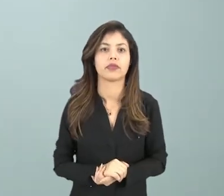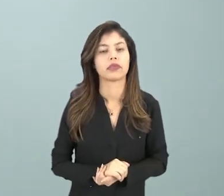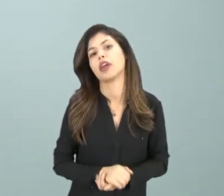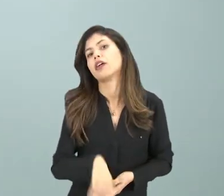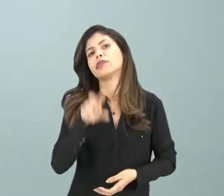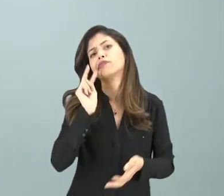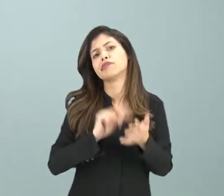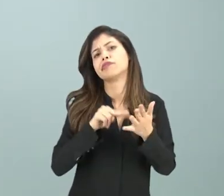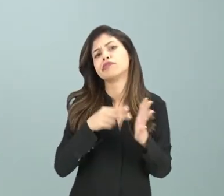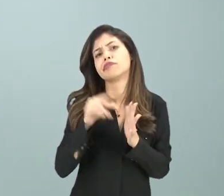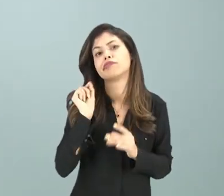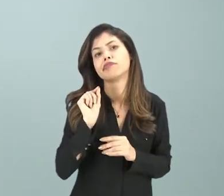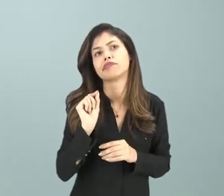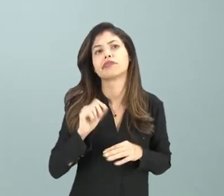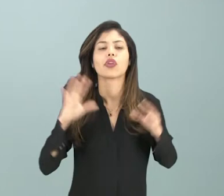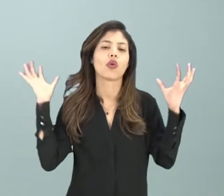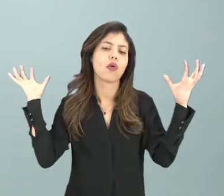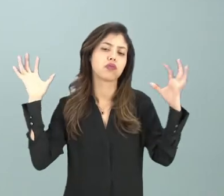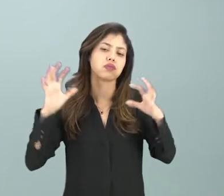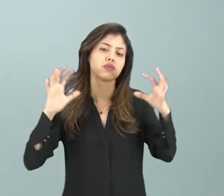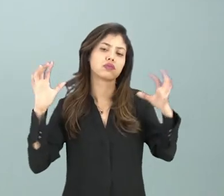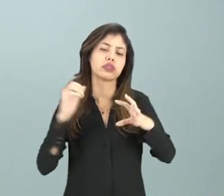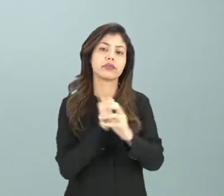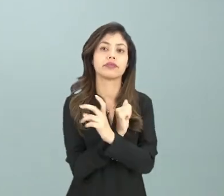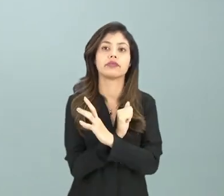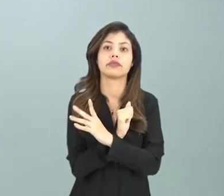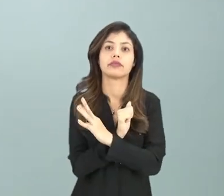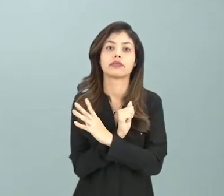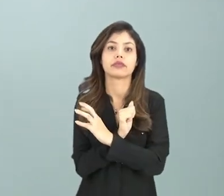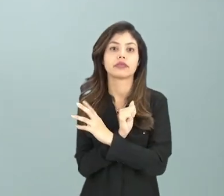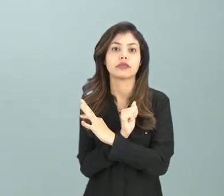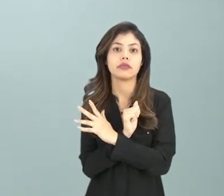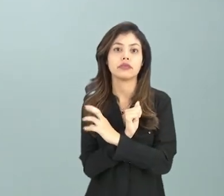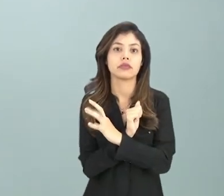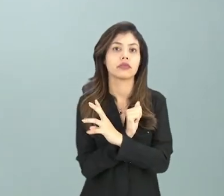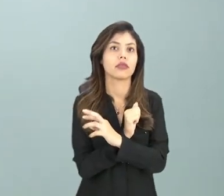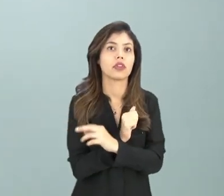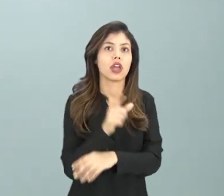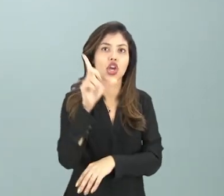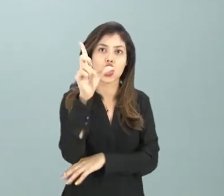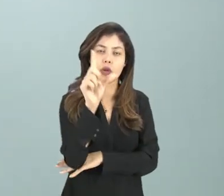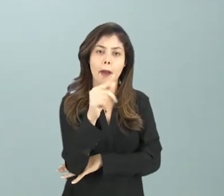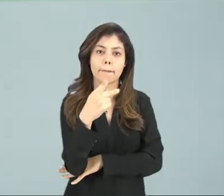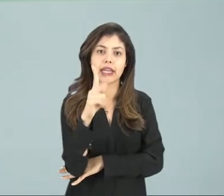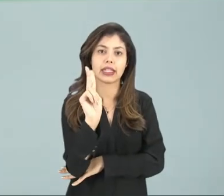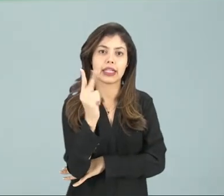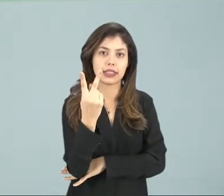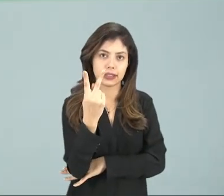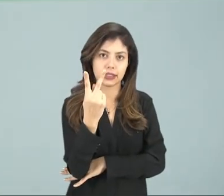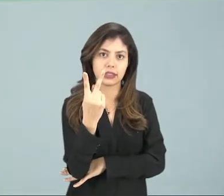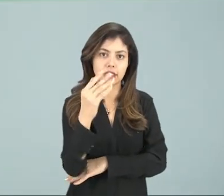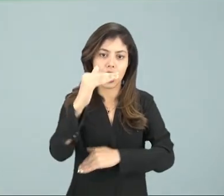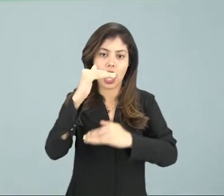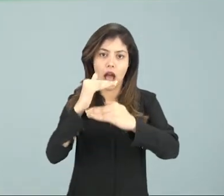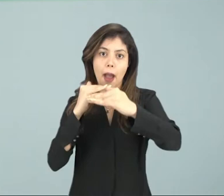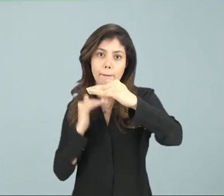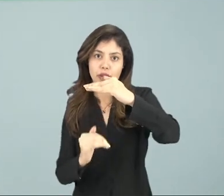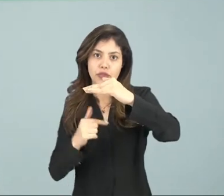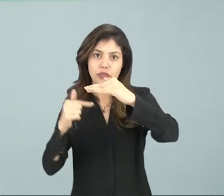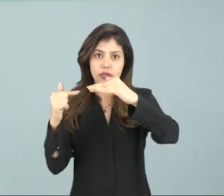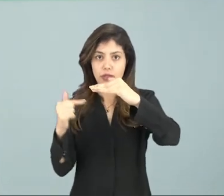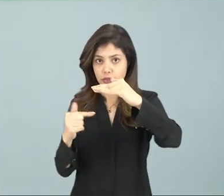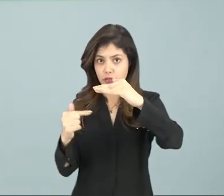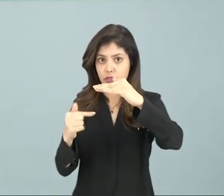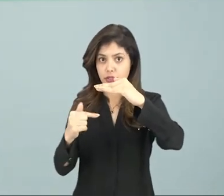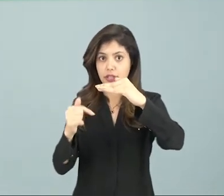intensifica o que a chuva ácida diminui bem mais o seu PH PH abaixo de 7